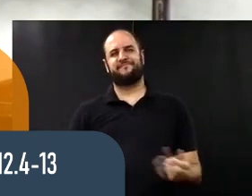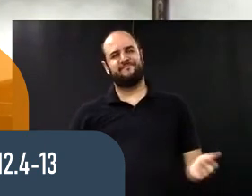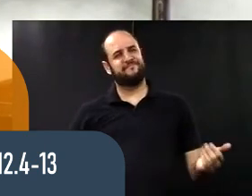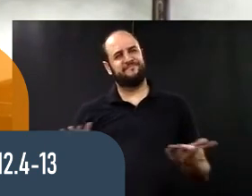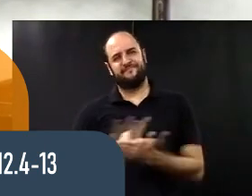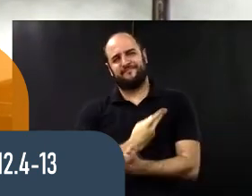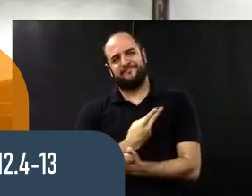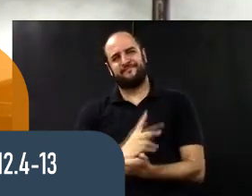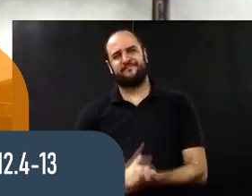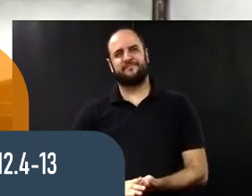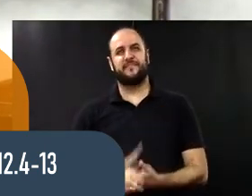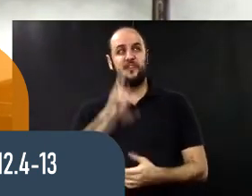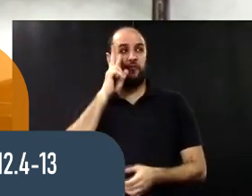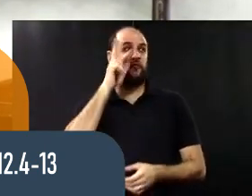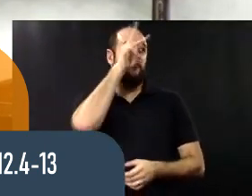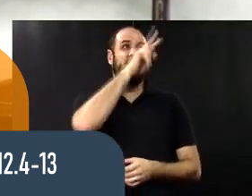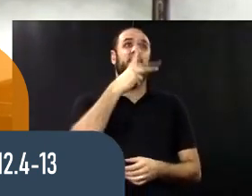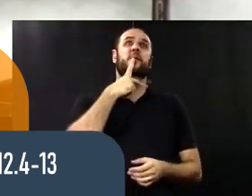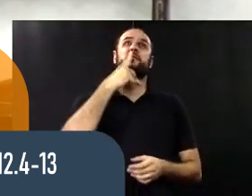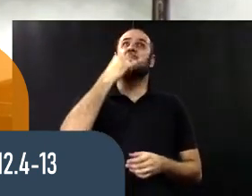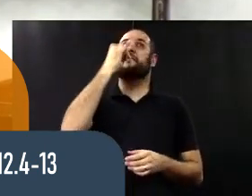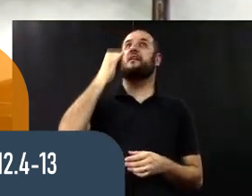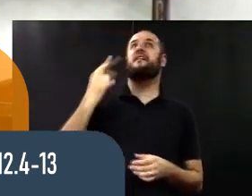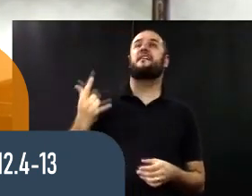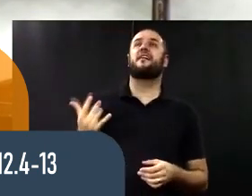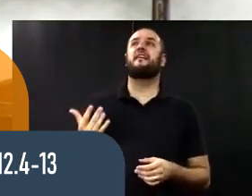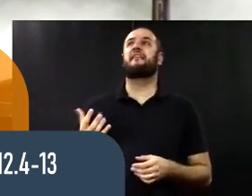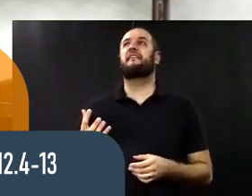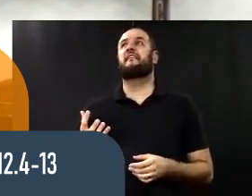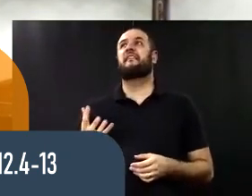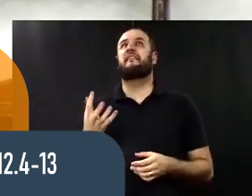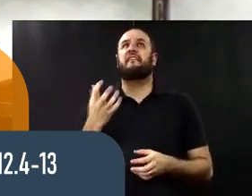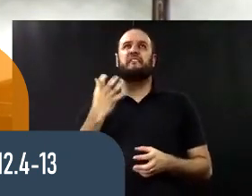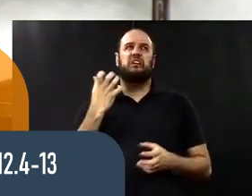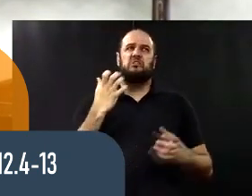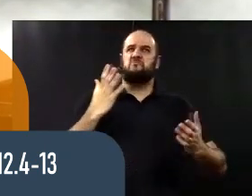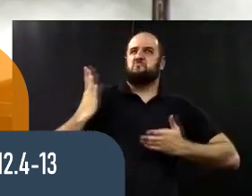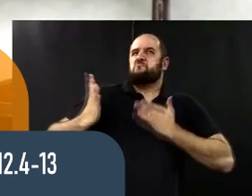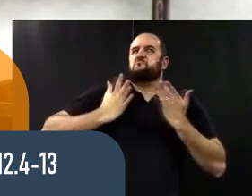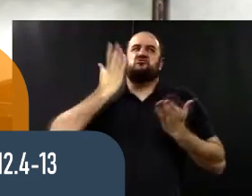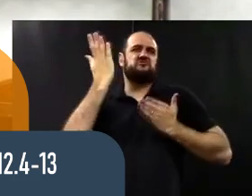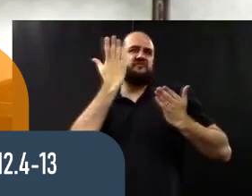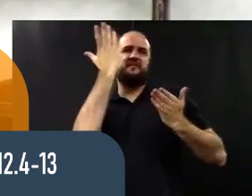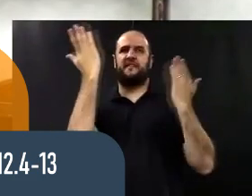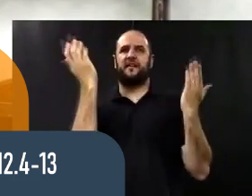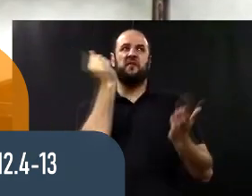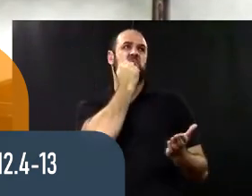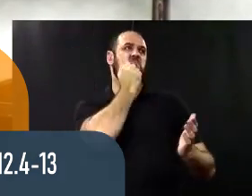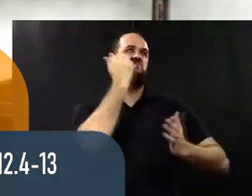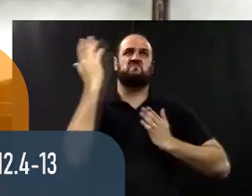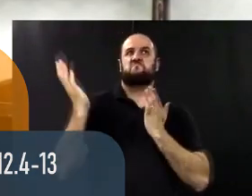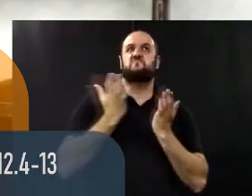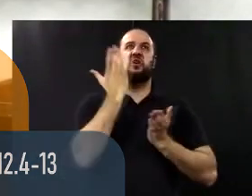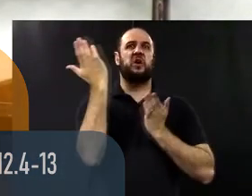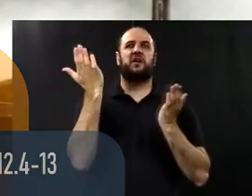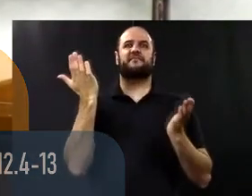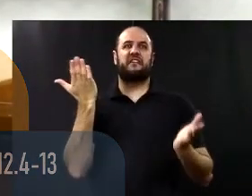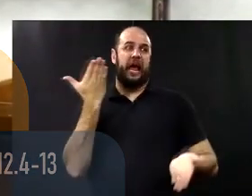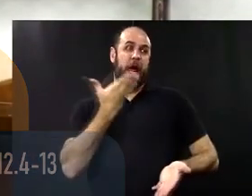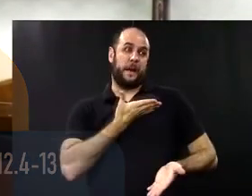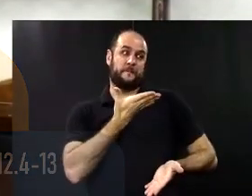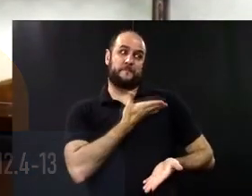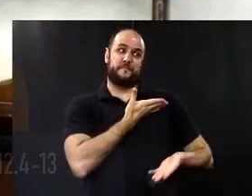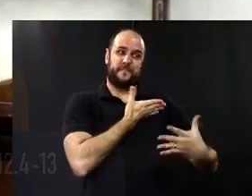E nós vemos muitos pais querendo bancar aí o pai moderno, a mãe moderna, e querem ser amigos